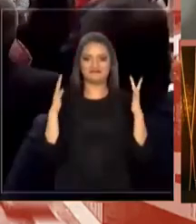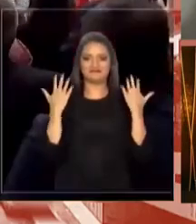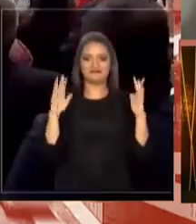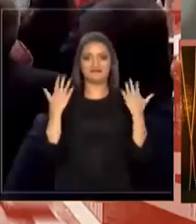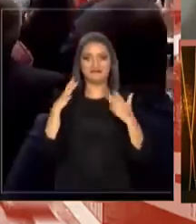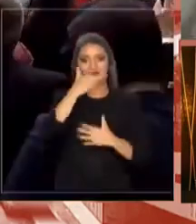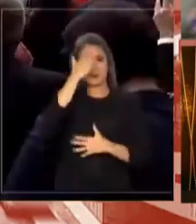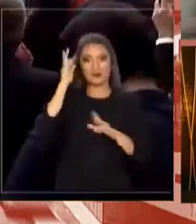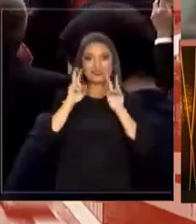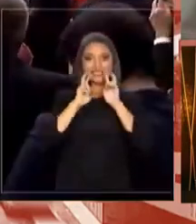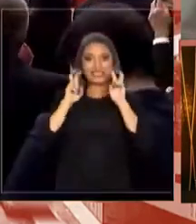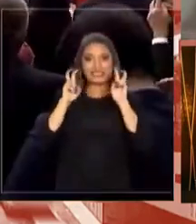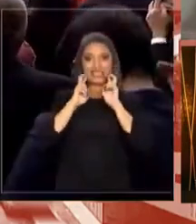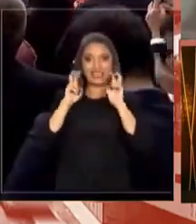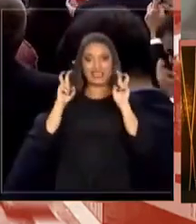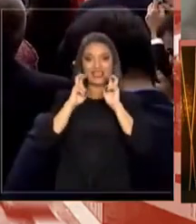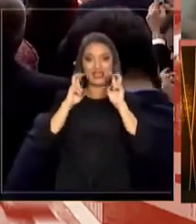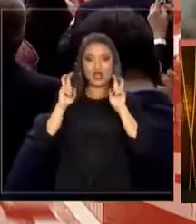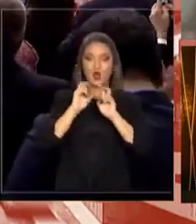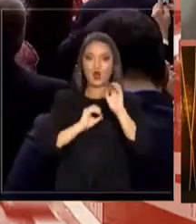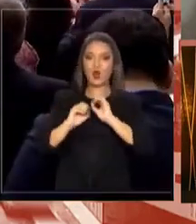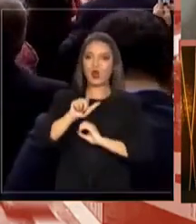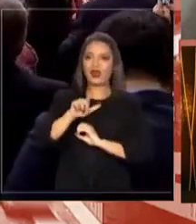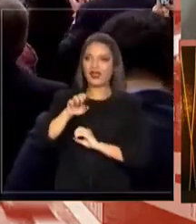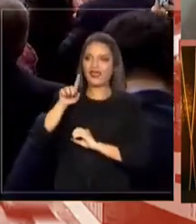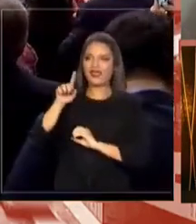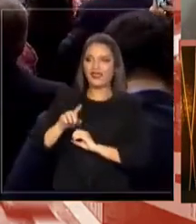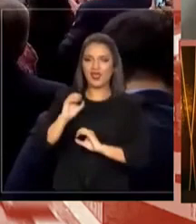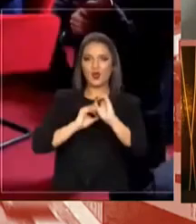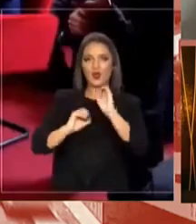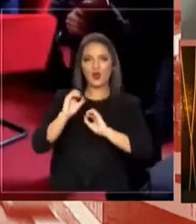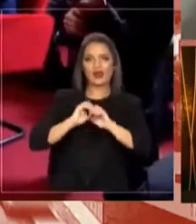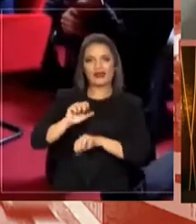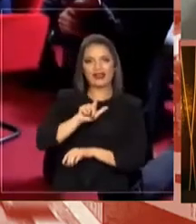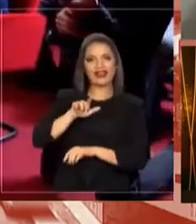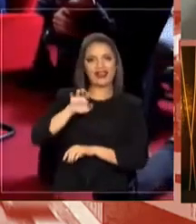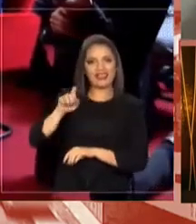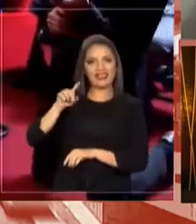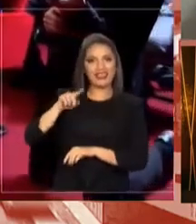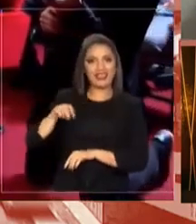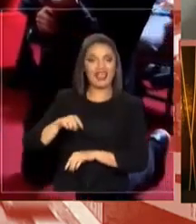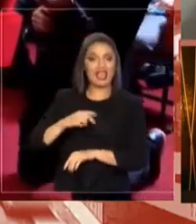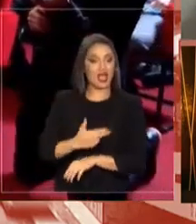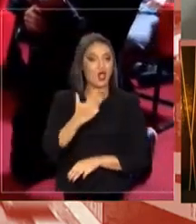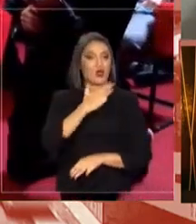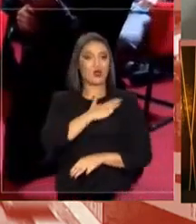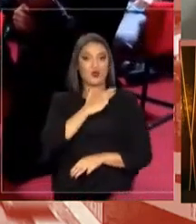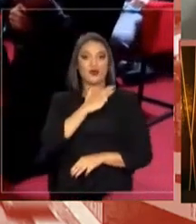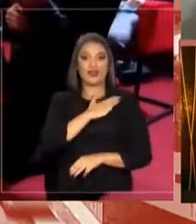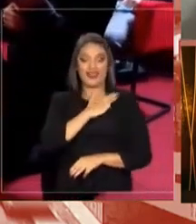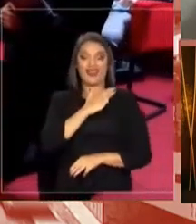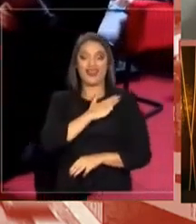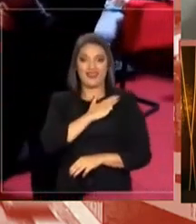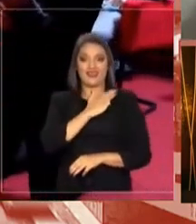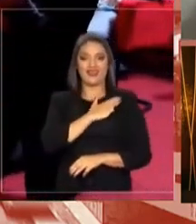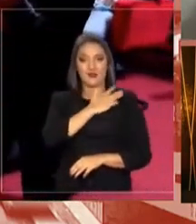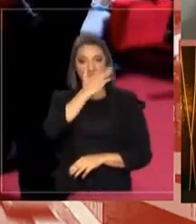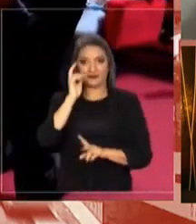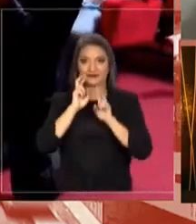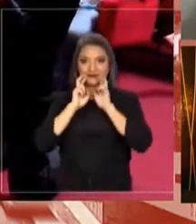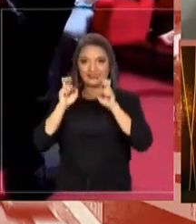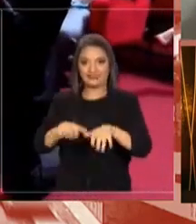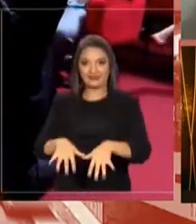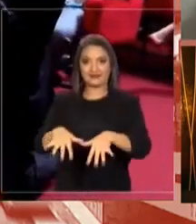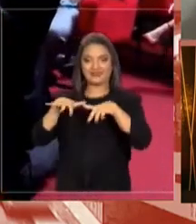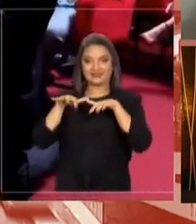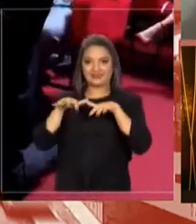pela Globo no debate com Collor e a palavra É essa mesmo é roubado ele aceitou de forma até inocente na época o Lula aceitou